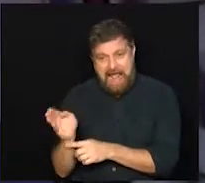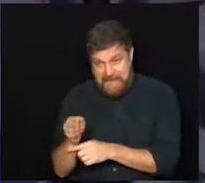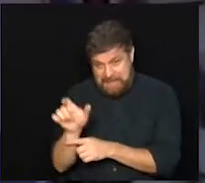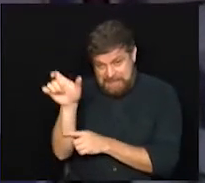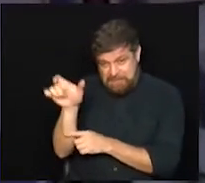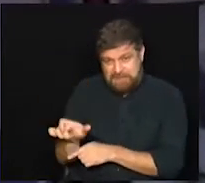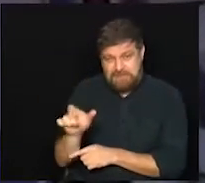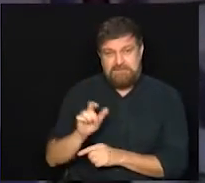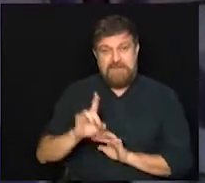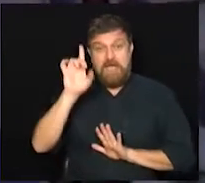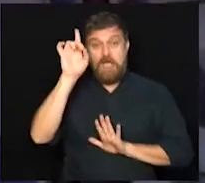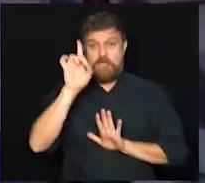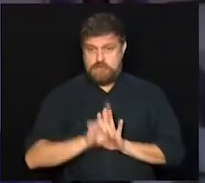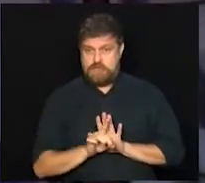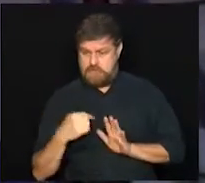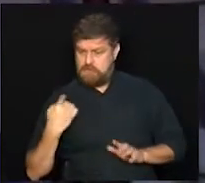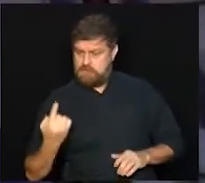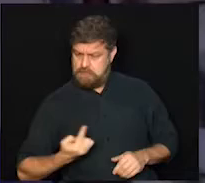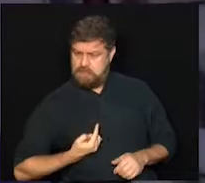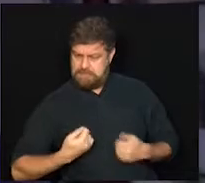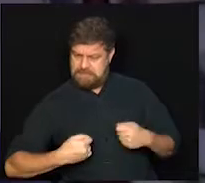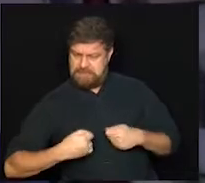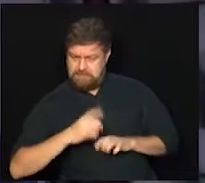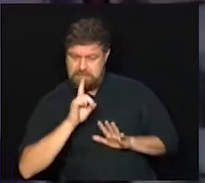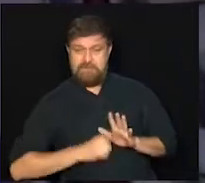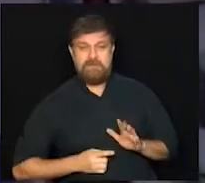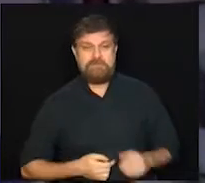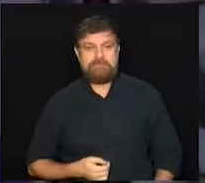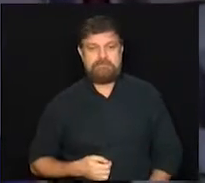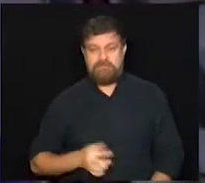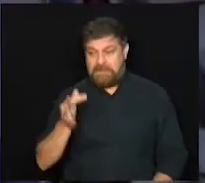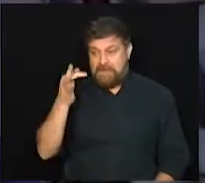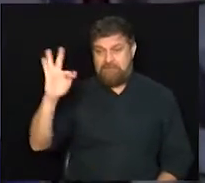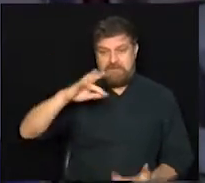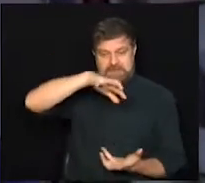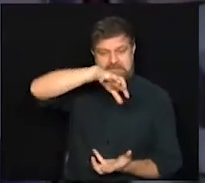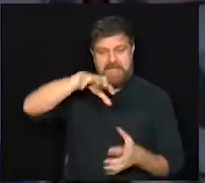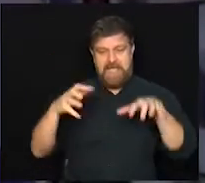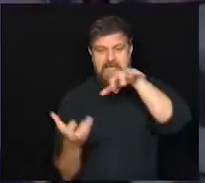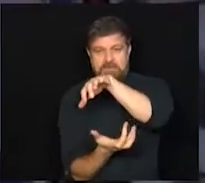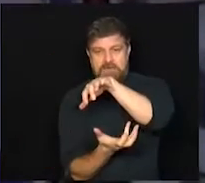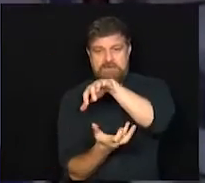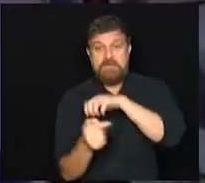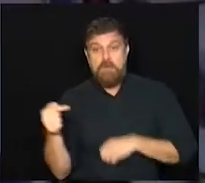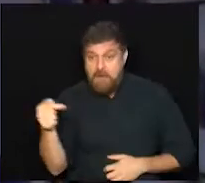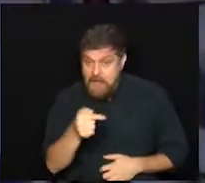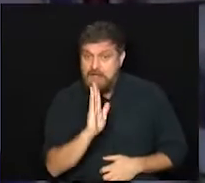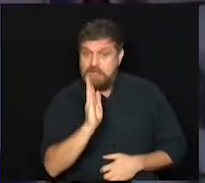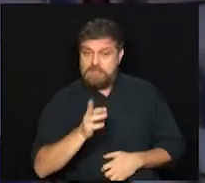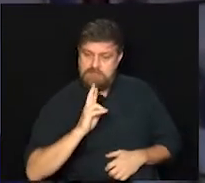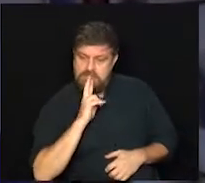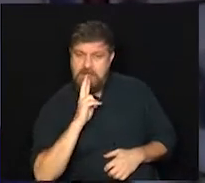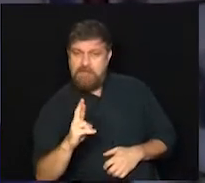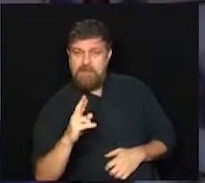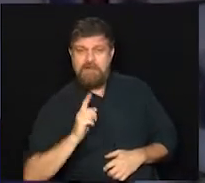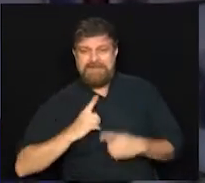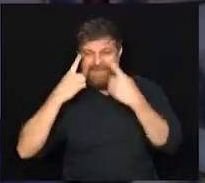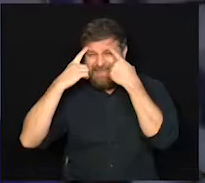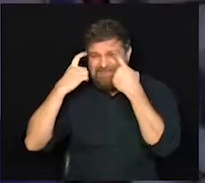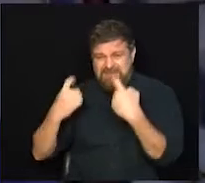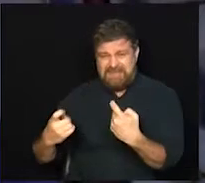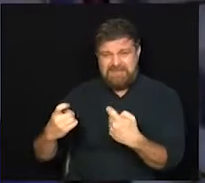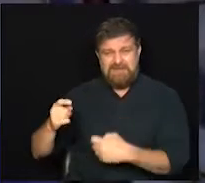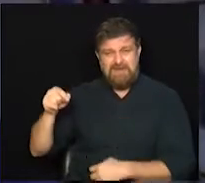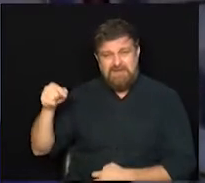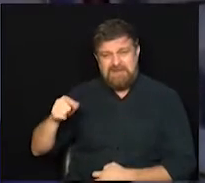direitos a ter direitos. E a Revolução Francesa, ela foi já uma resposta à violência absolutista,